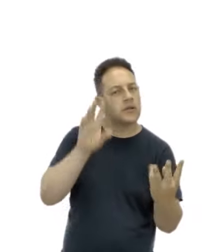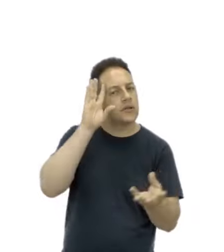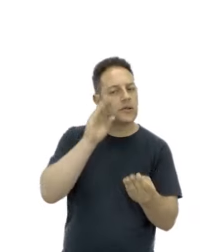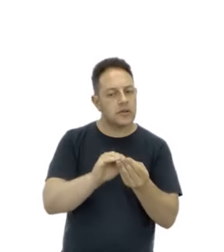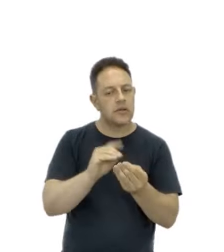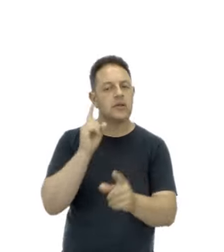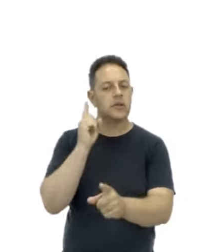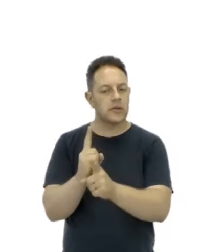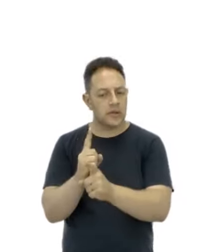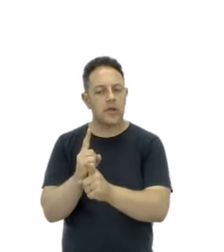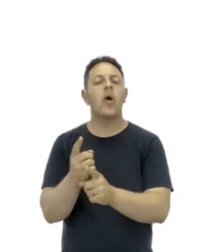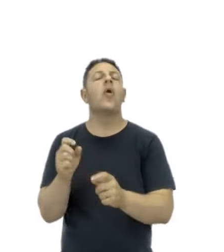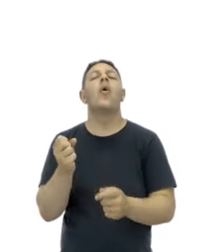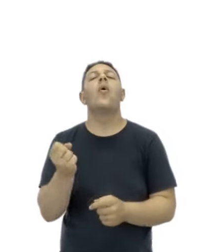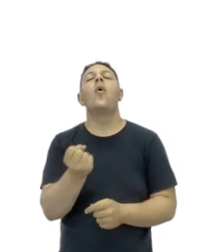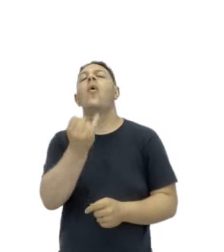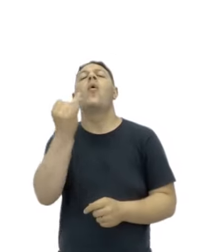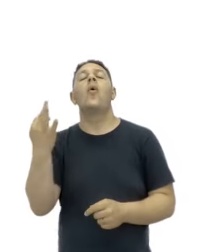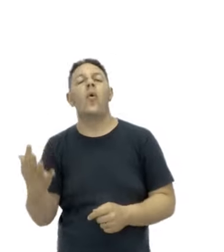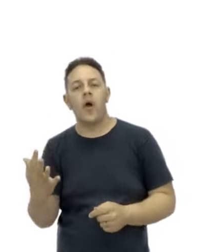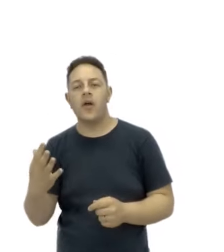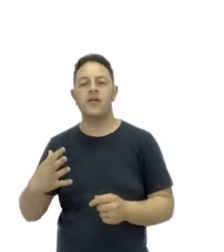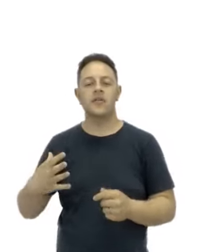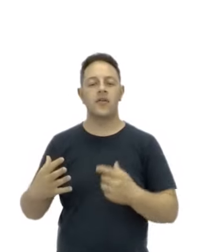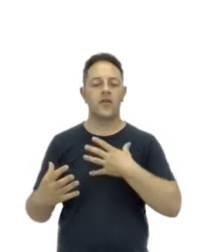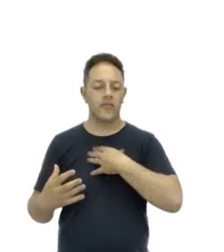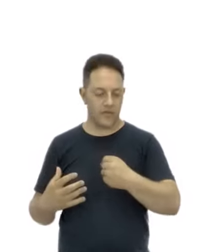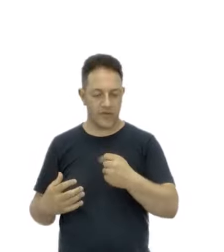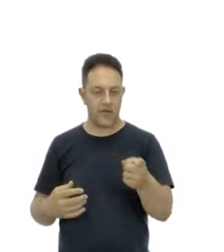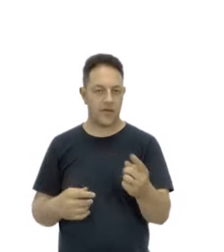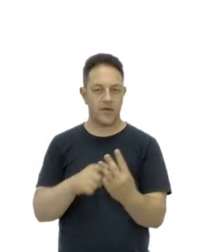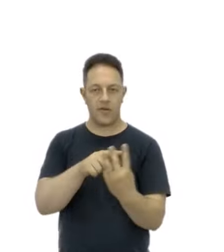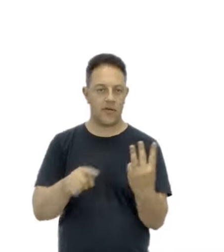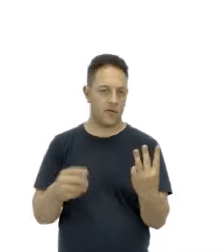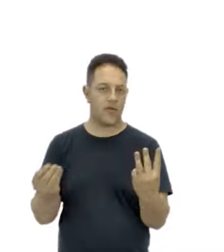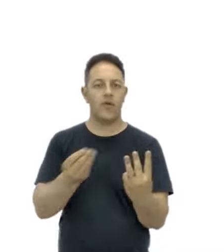Então, deseja-se saber, né, quantos filhos